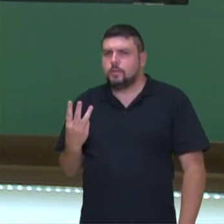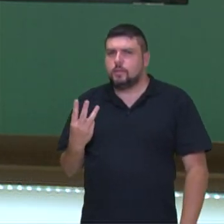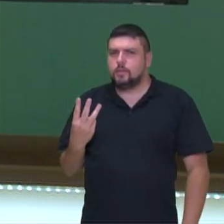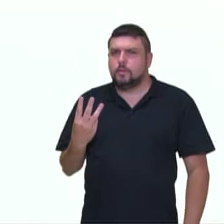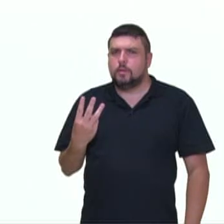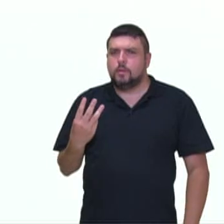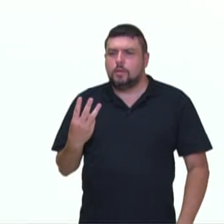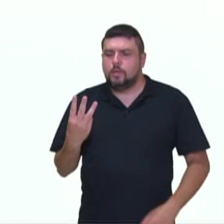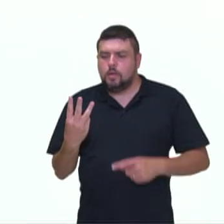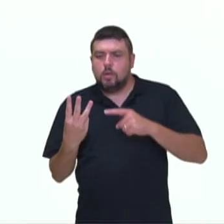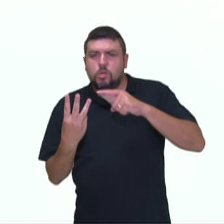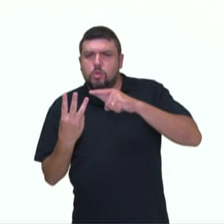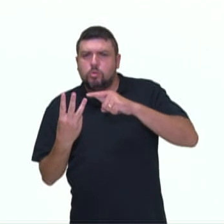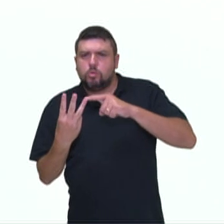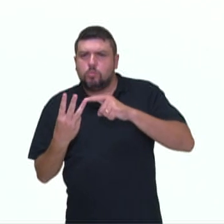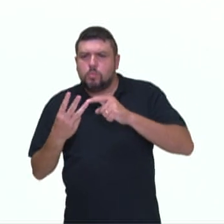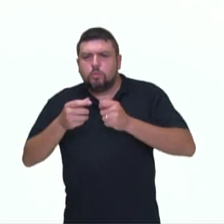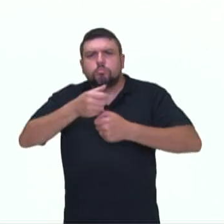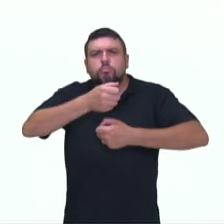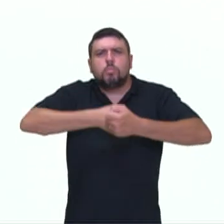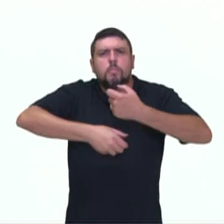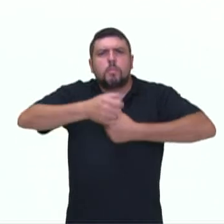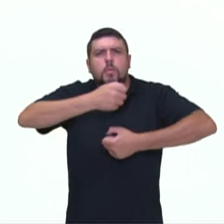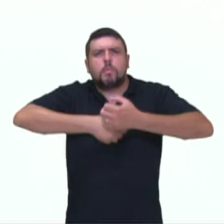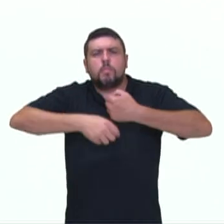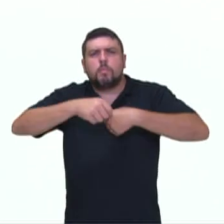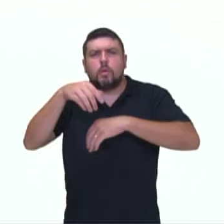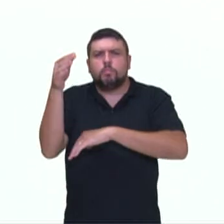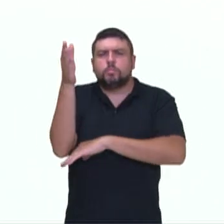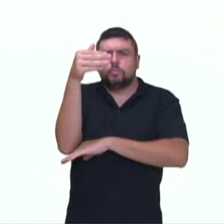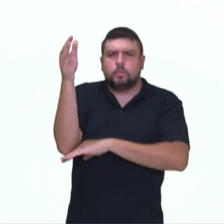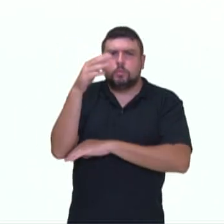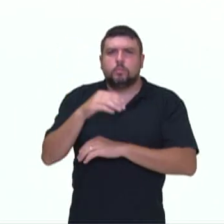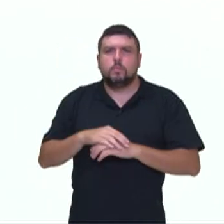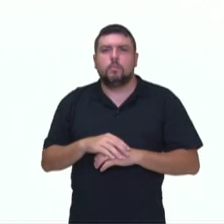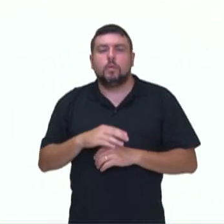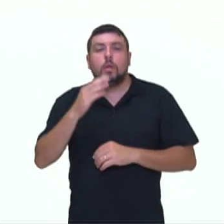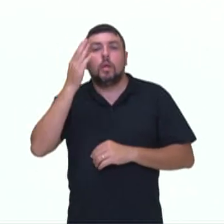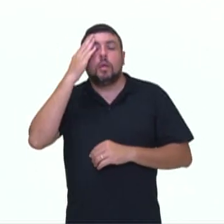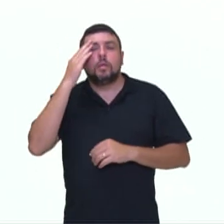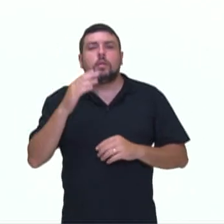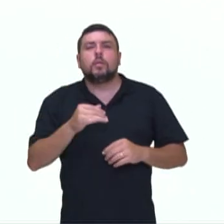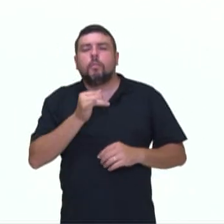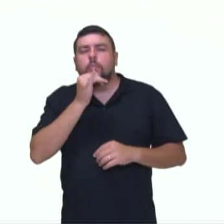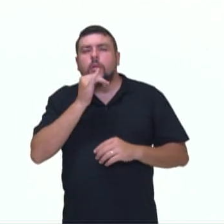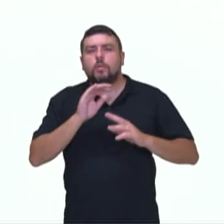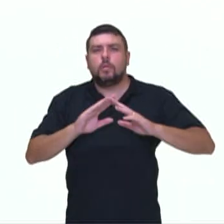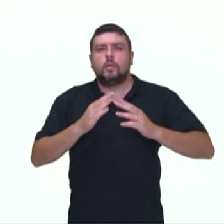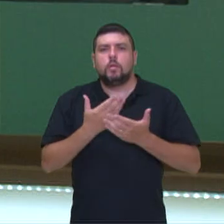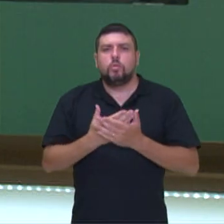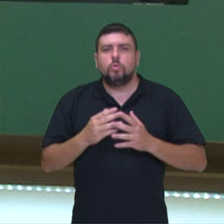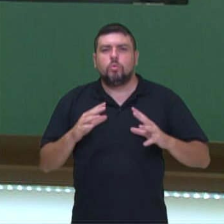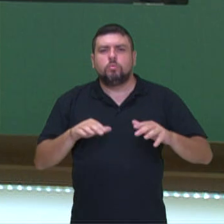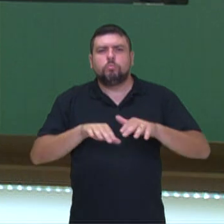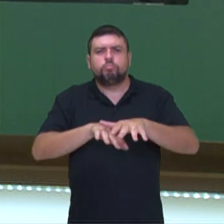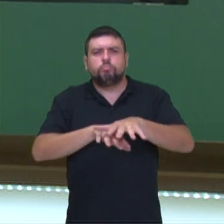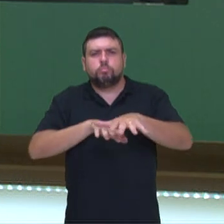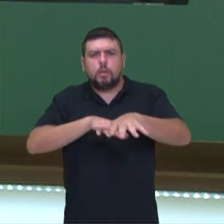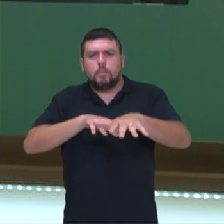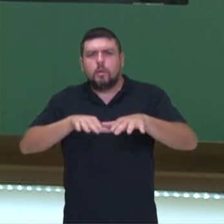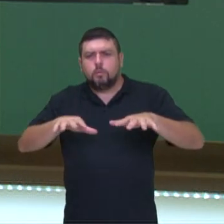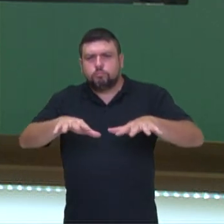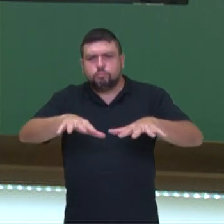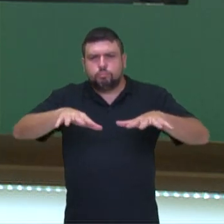hasteando uma bandeira. Sabe quando você tem que cantar o hino na sua escola e todo mundo fica com a mãozinha aqui do lado, ou